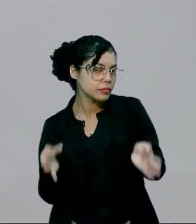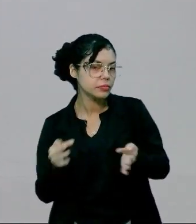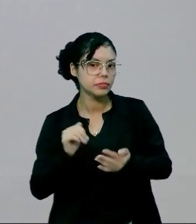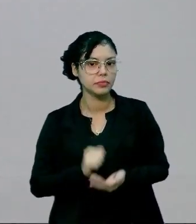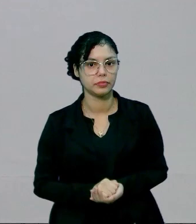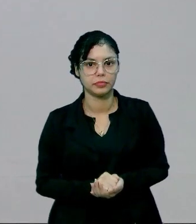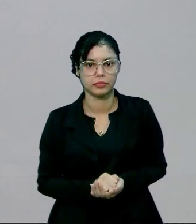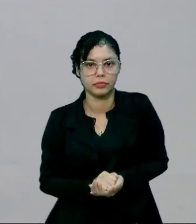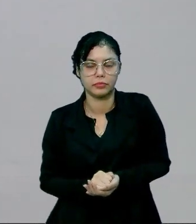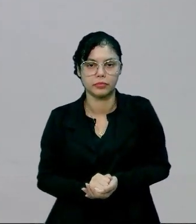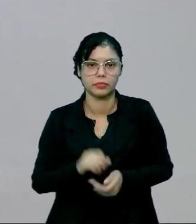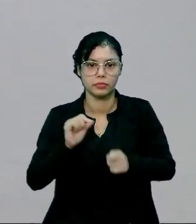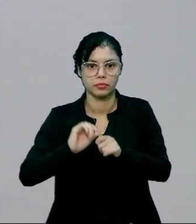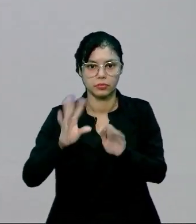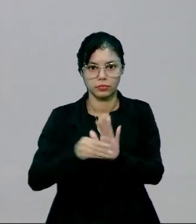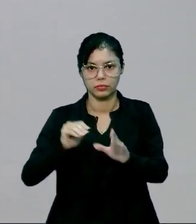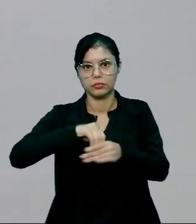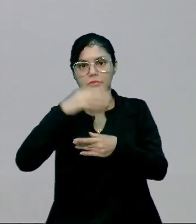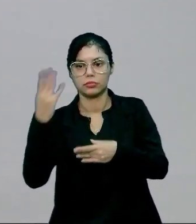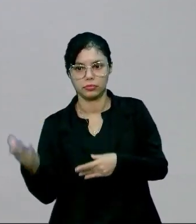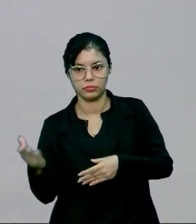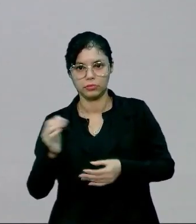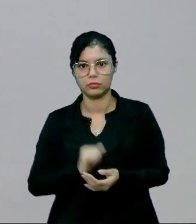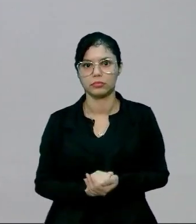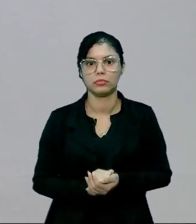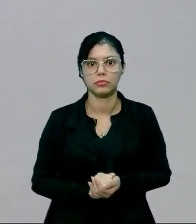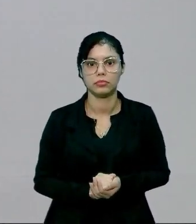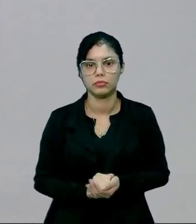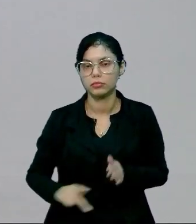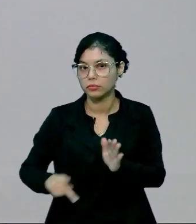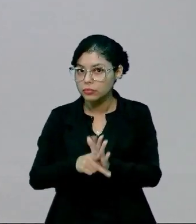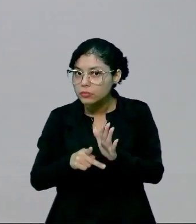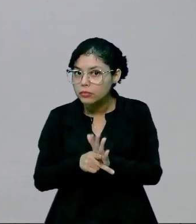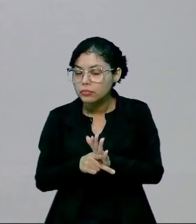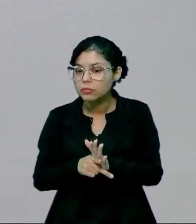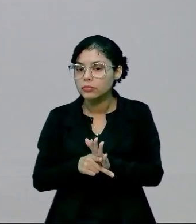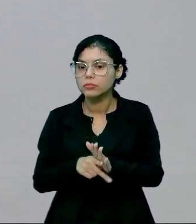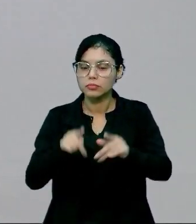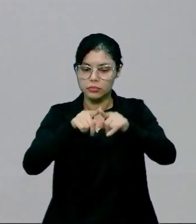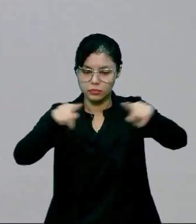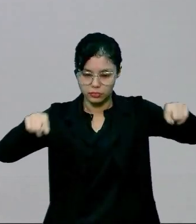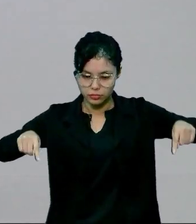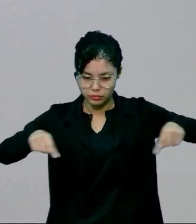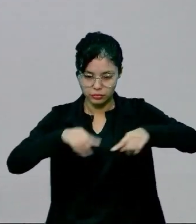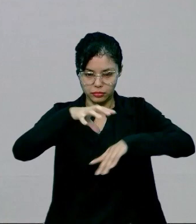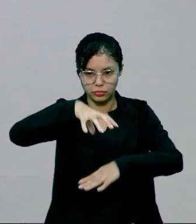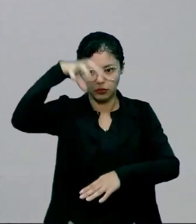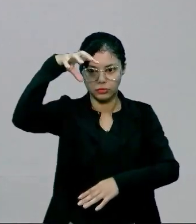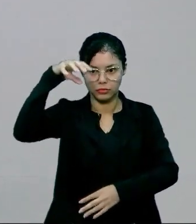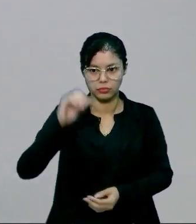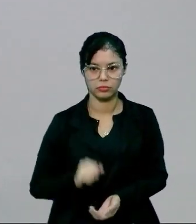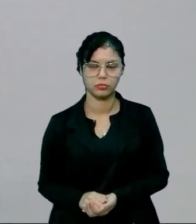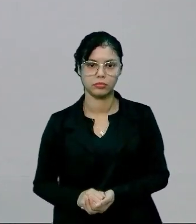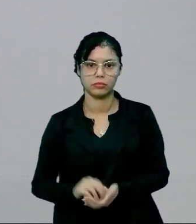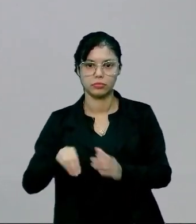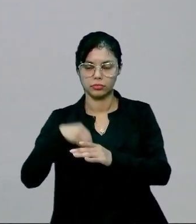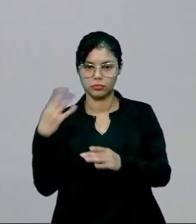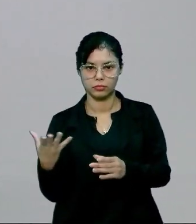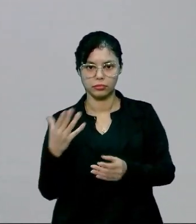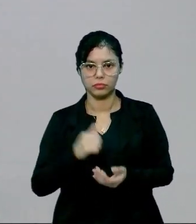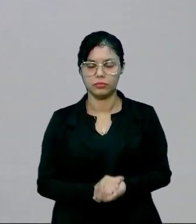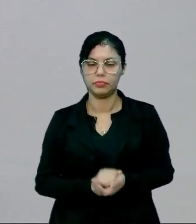simplesmente, ela foi colocada para fora. Ela estava dentro, tá, do cubo. Eu simplesmente só botei